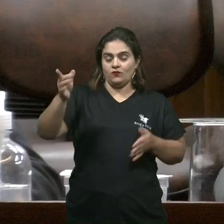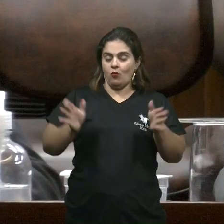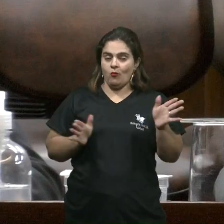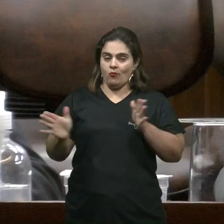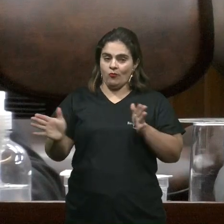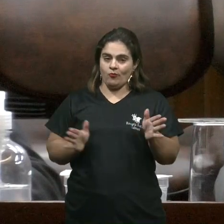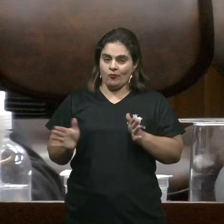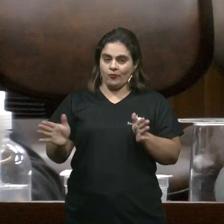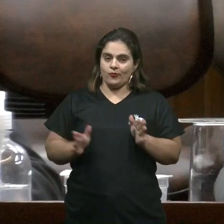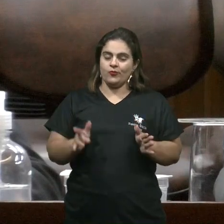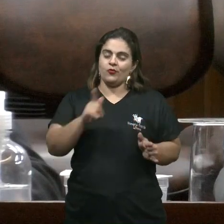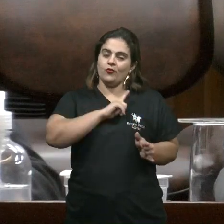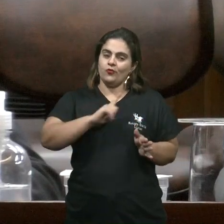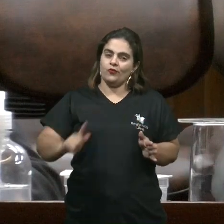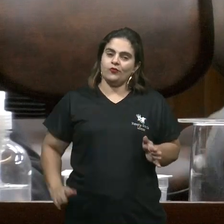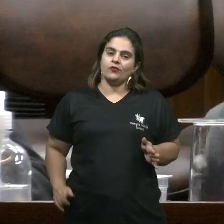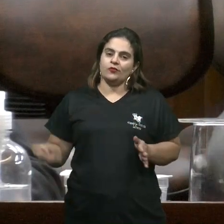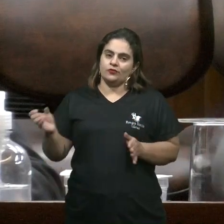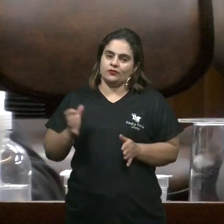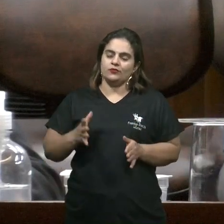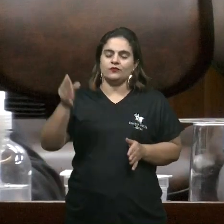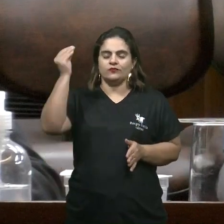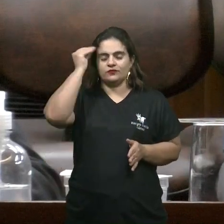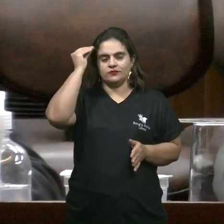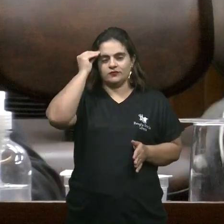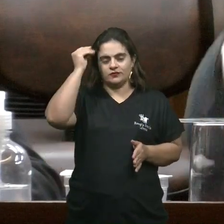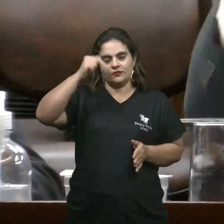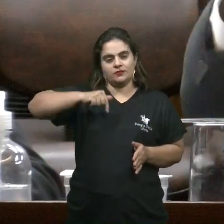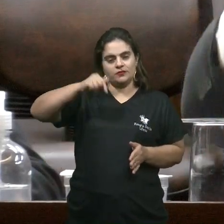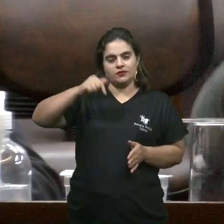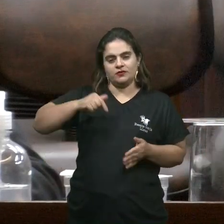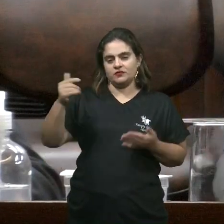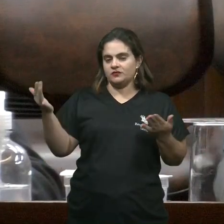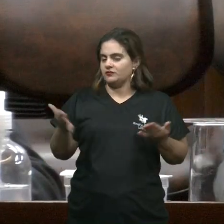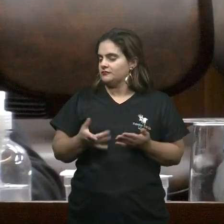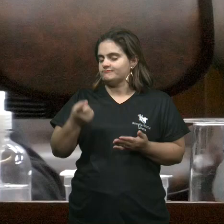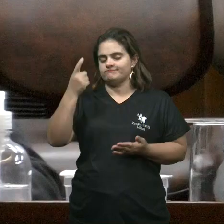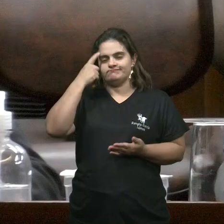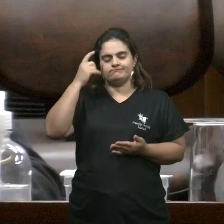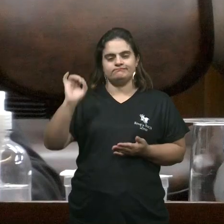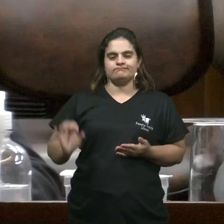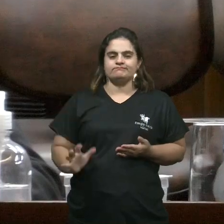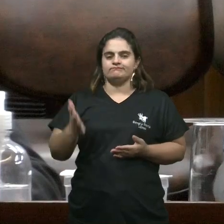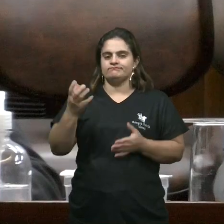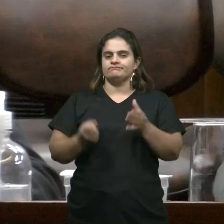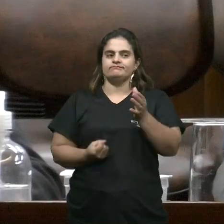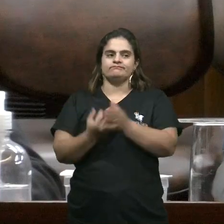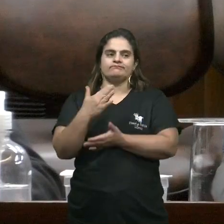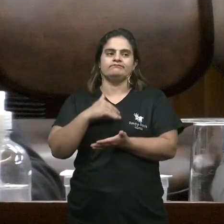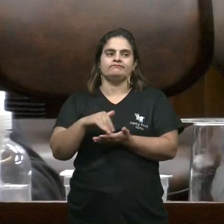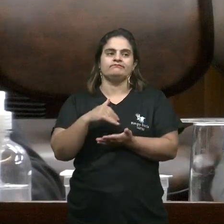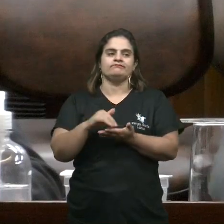para ver se isso sai do papel, porque nesta, eu repito, mas nem na outra encarnação, infelizmente.